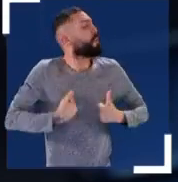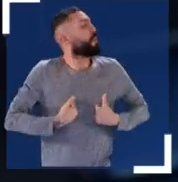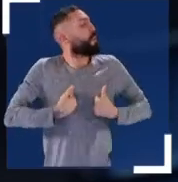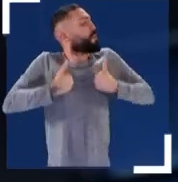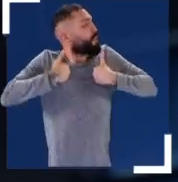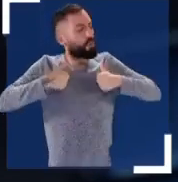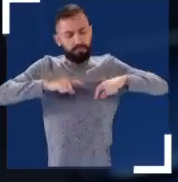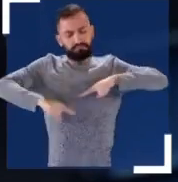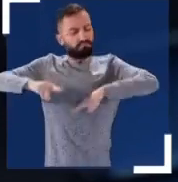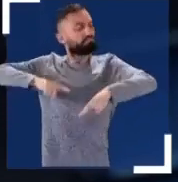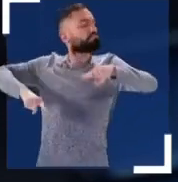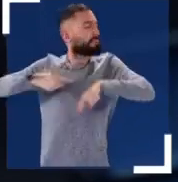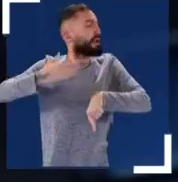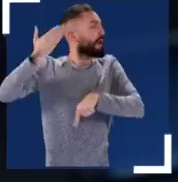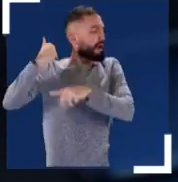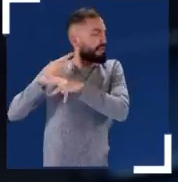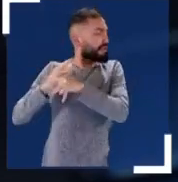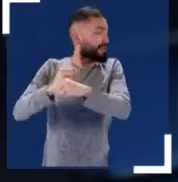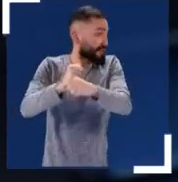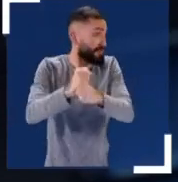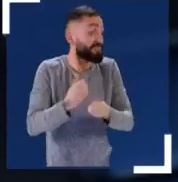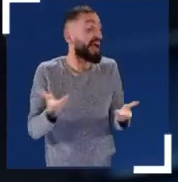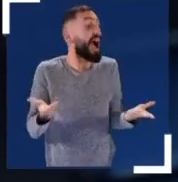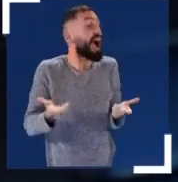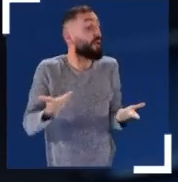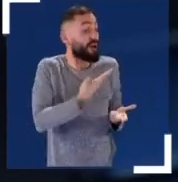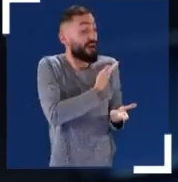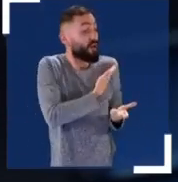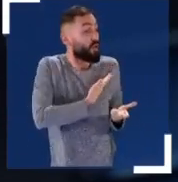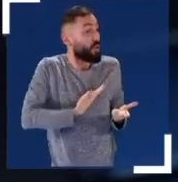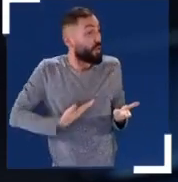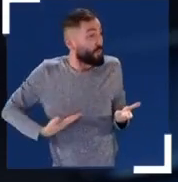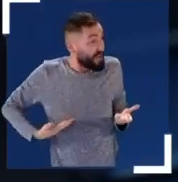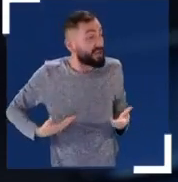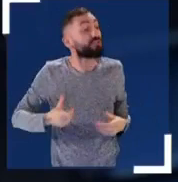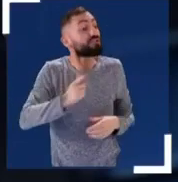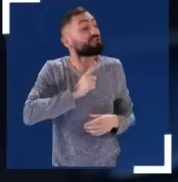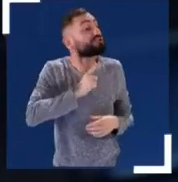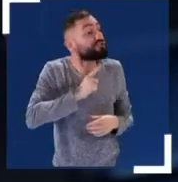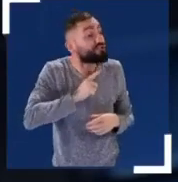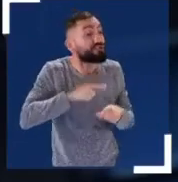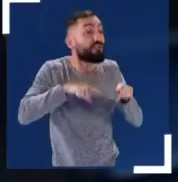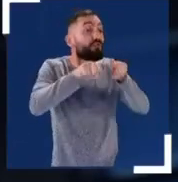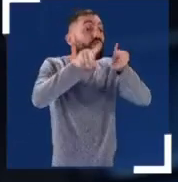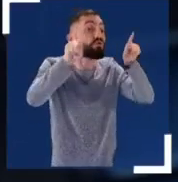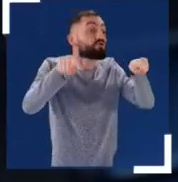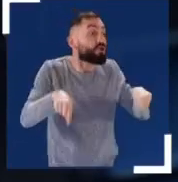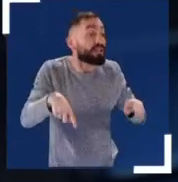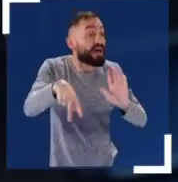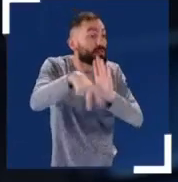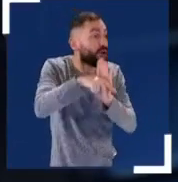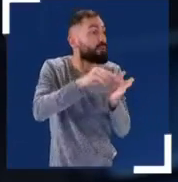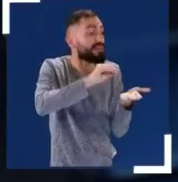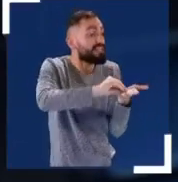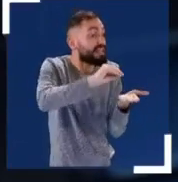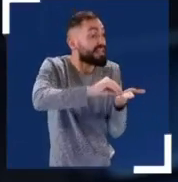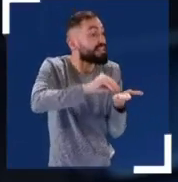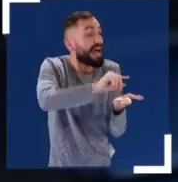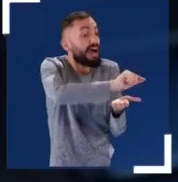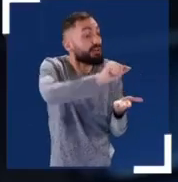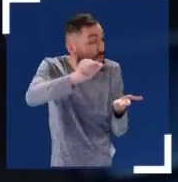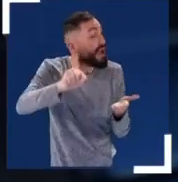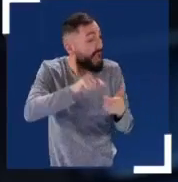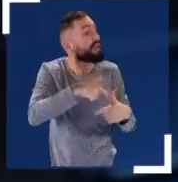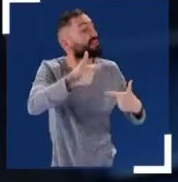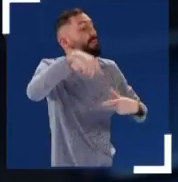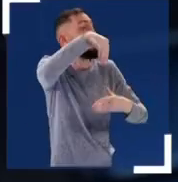dessa função. Claro que estamos governando nesse instante com a maioria dos servidores públicos de São Paulo, a maioria dos meus secretários é servidor de carreira e assim que